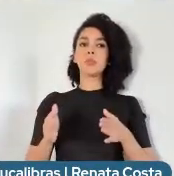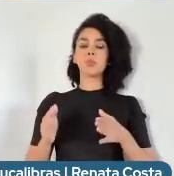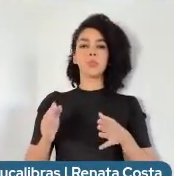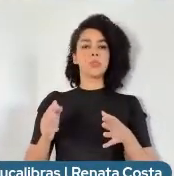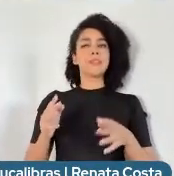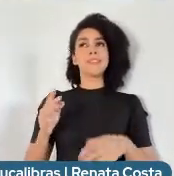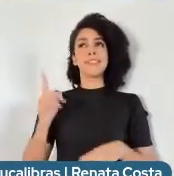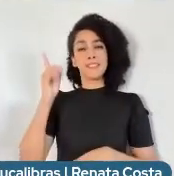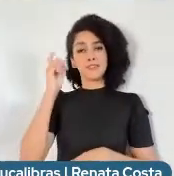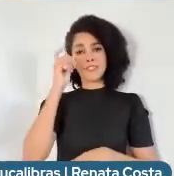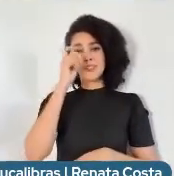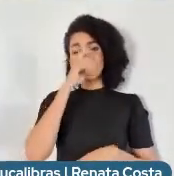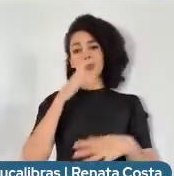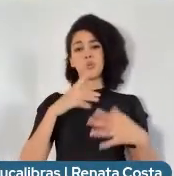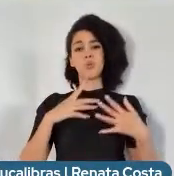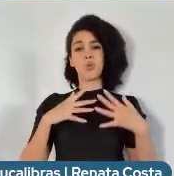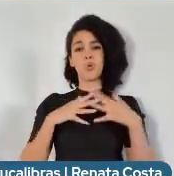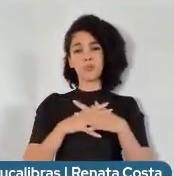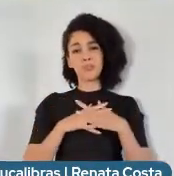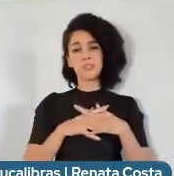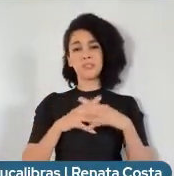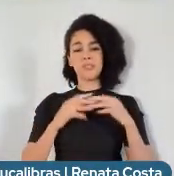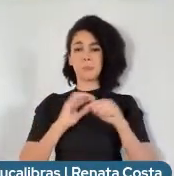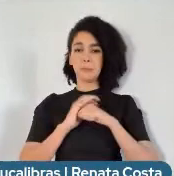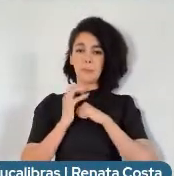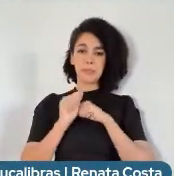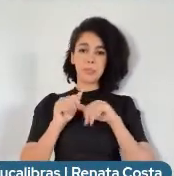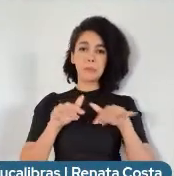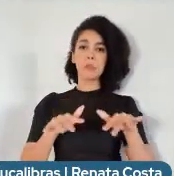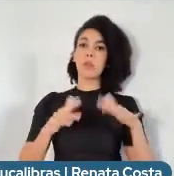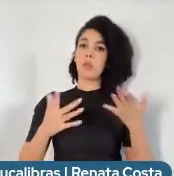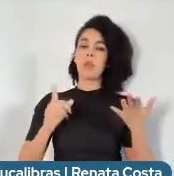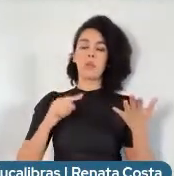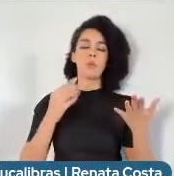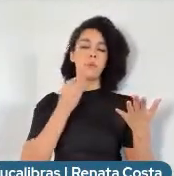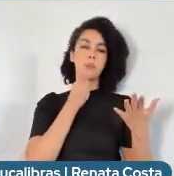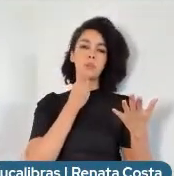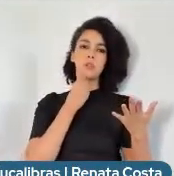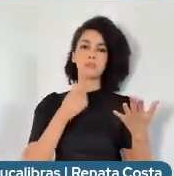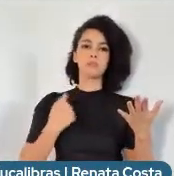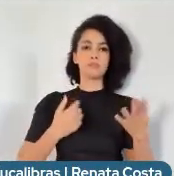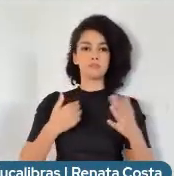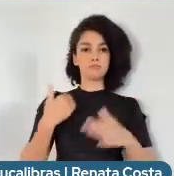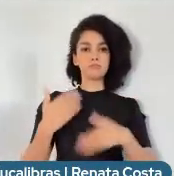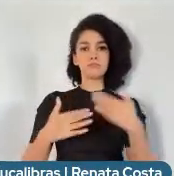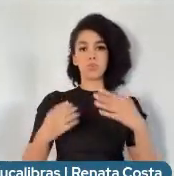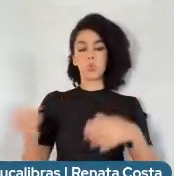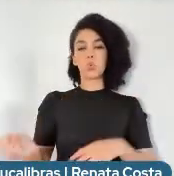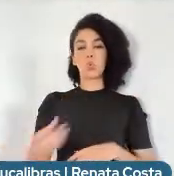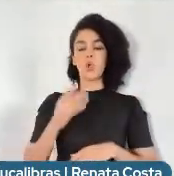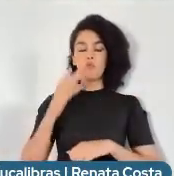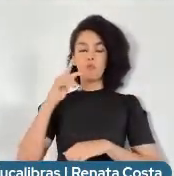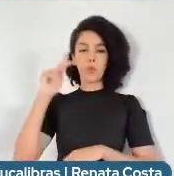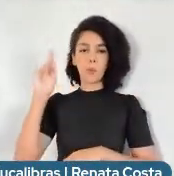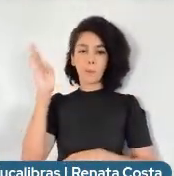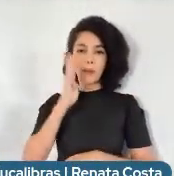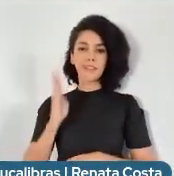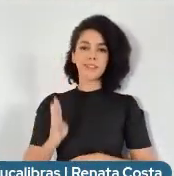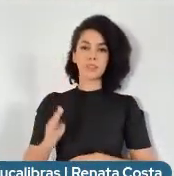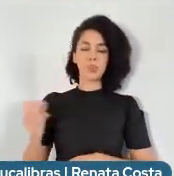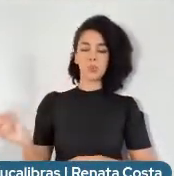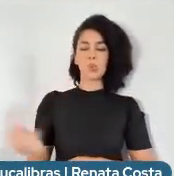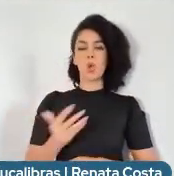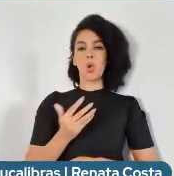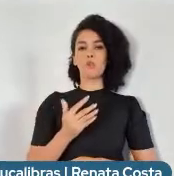e fazer desse período uma oportunidade para a gente projetar um novo Brasil, né? Um novo Brasil que foca